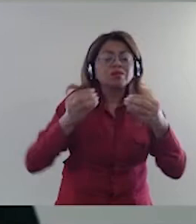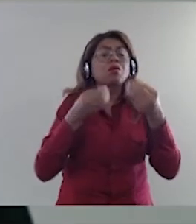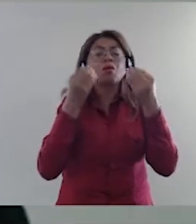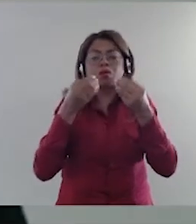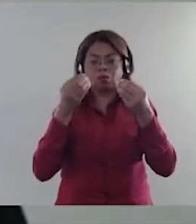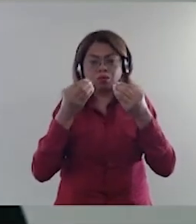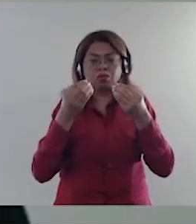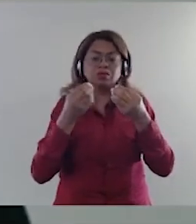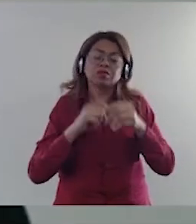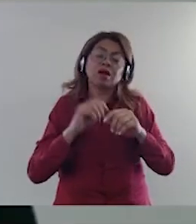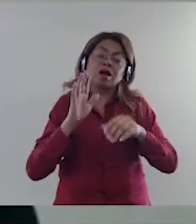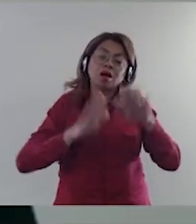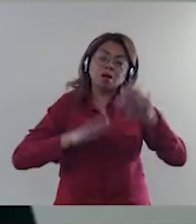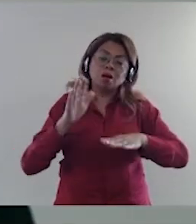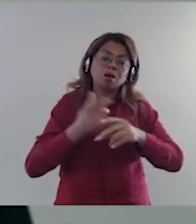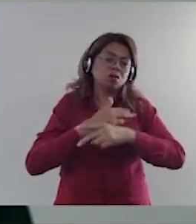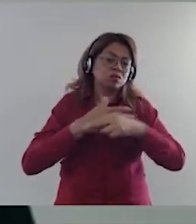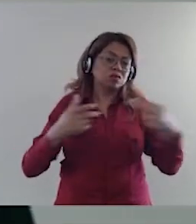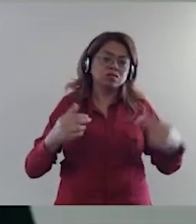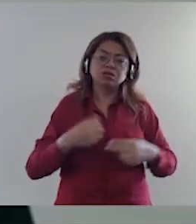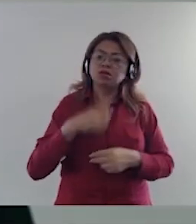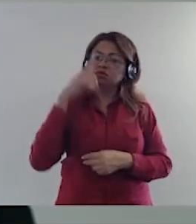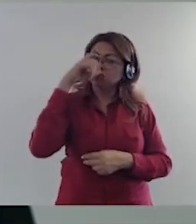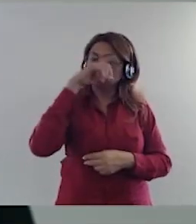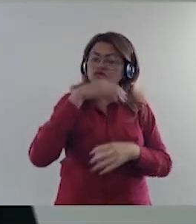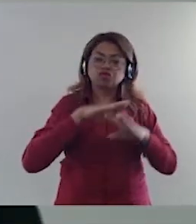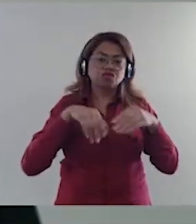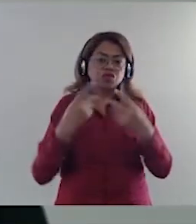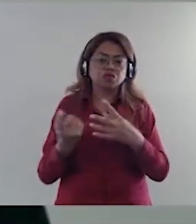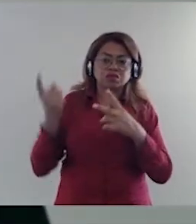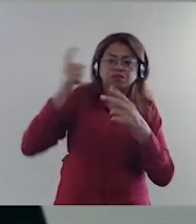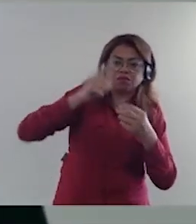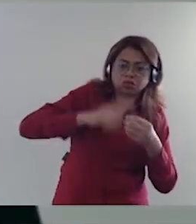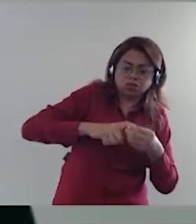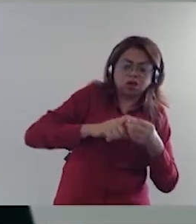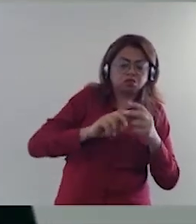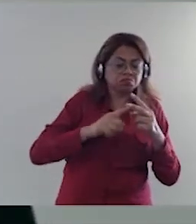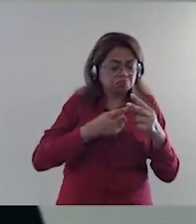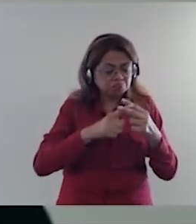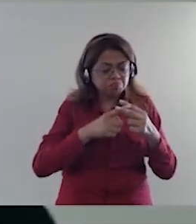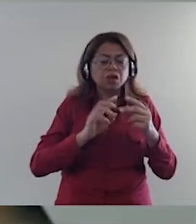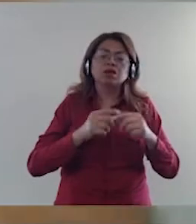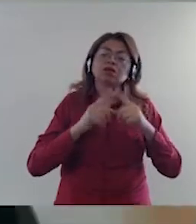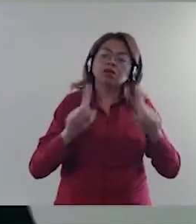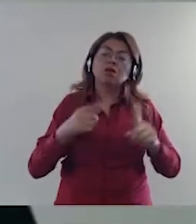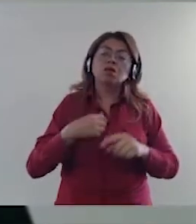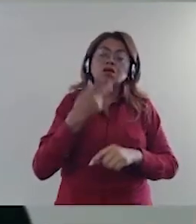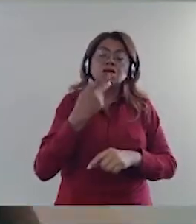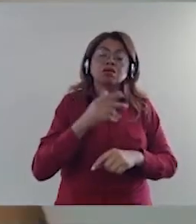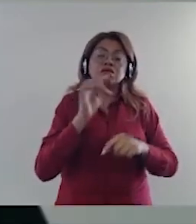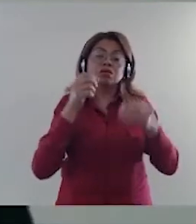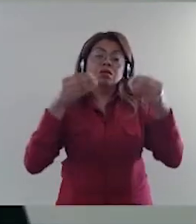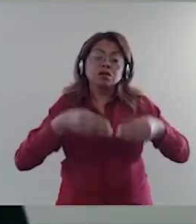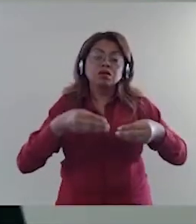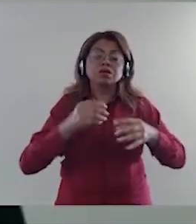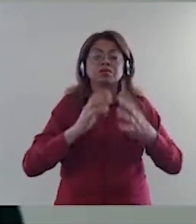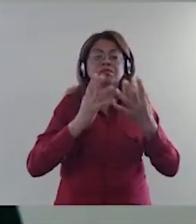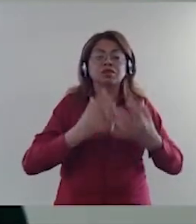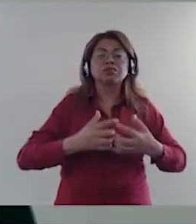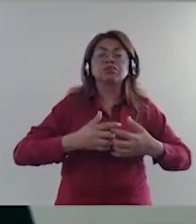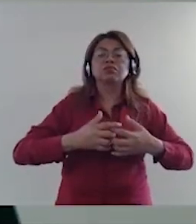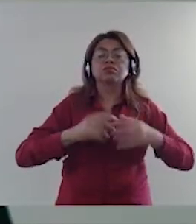medida, irrecuperáveis. No direito das coisas, a função ambiental, que é muito mais do que